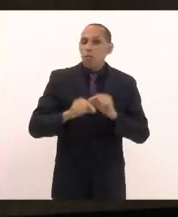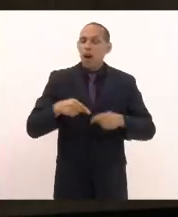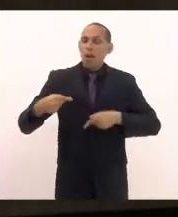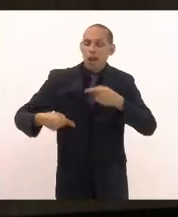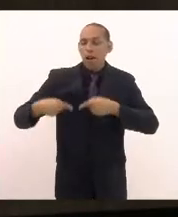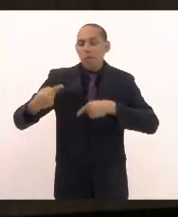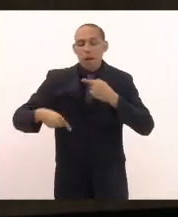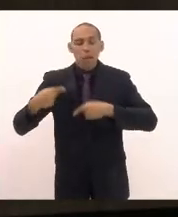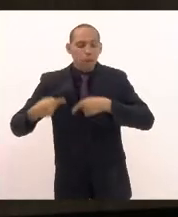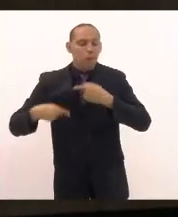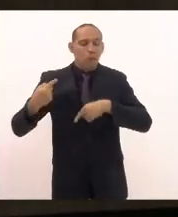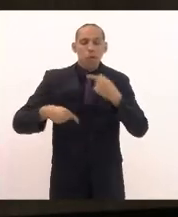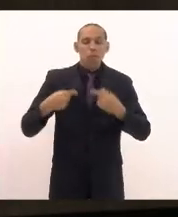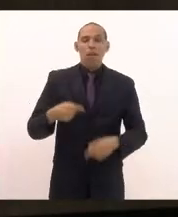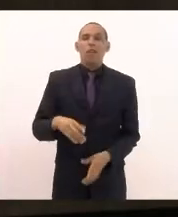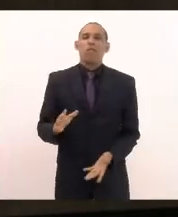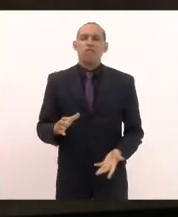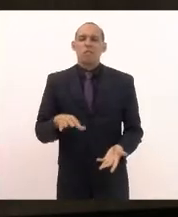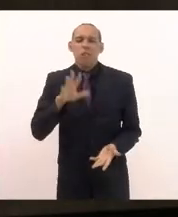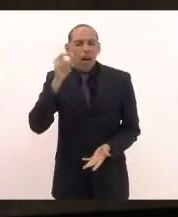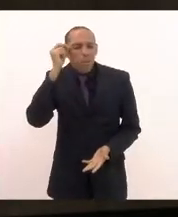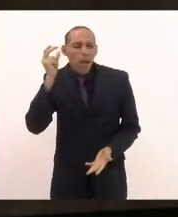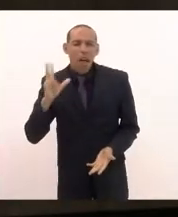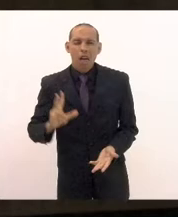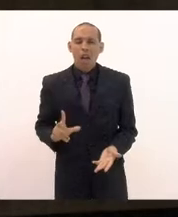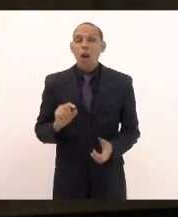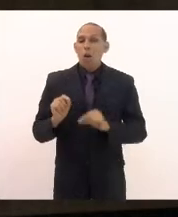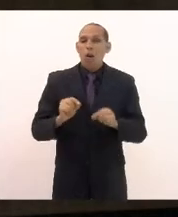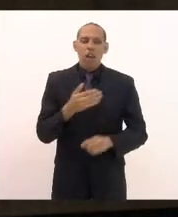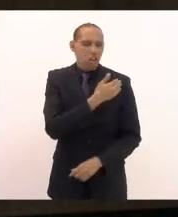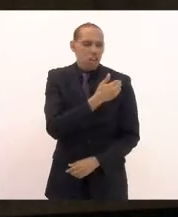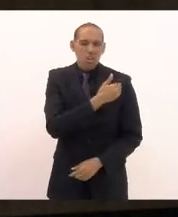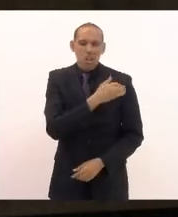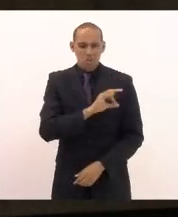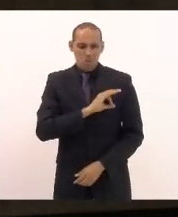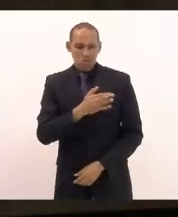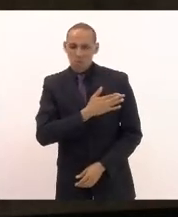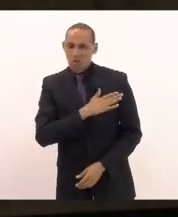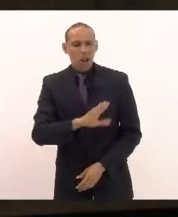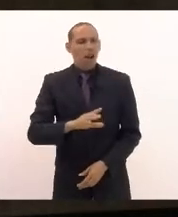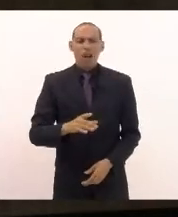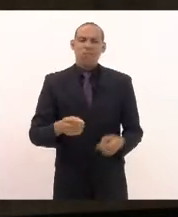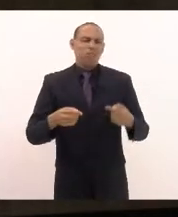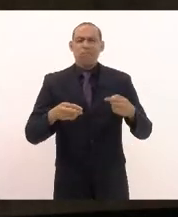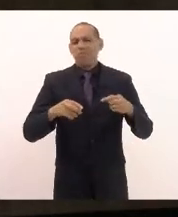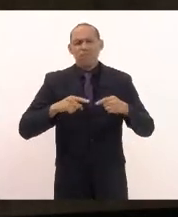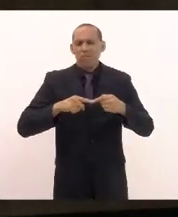debate fajuto, um debate maroto, de que a esquerda não gosta de polícia, não tem nada a ver uma coisa com a outra, não tem nenhum